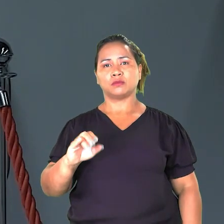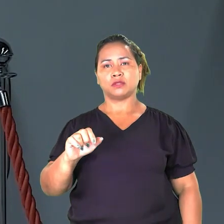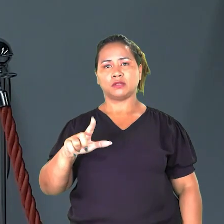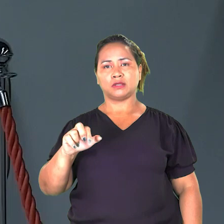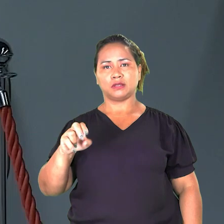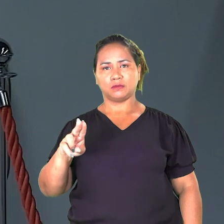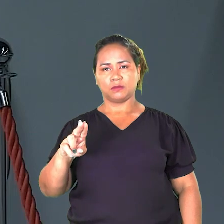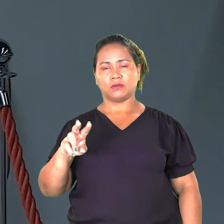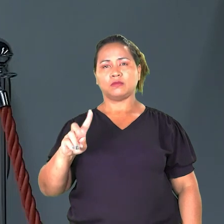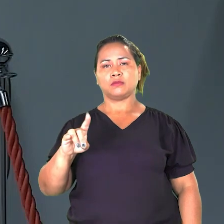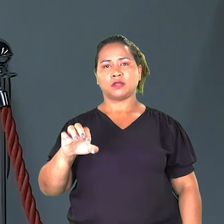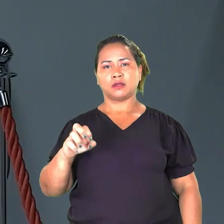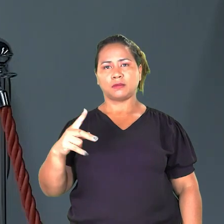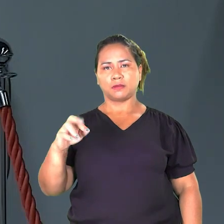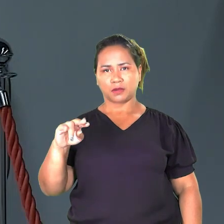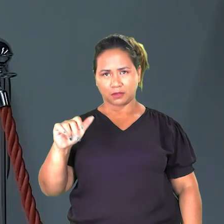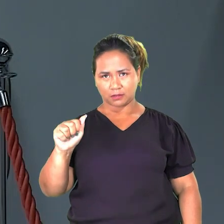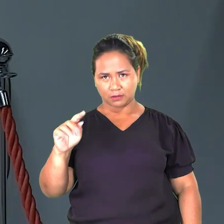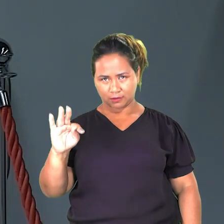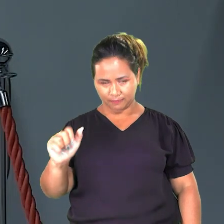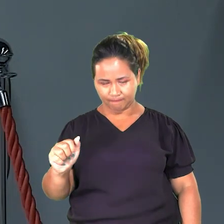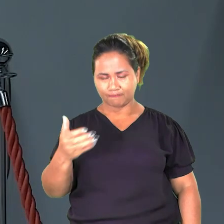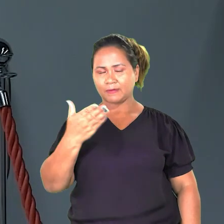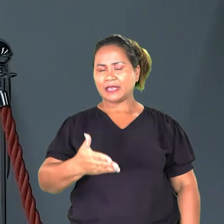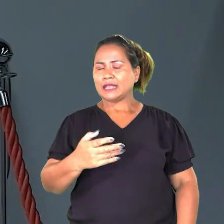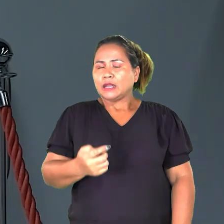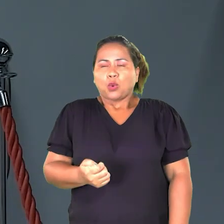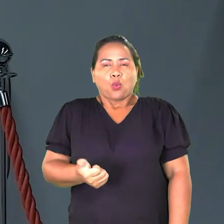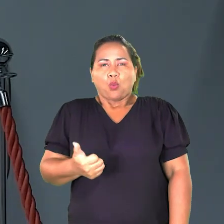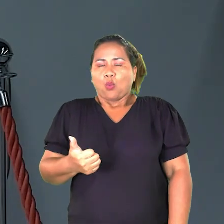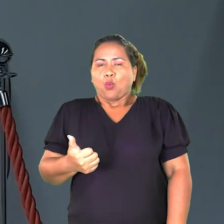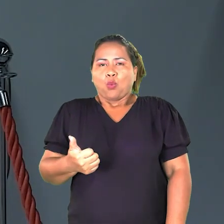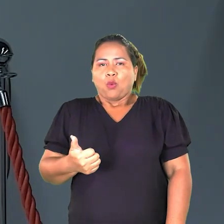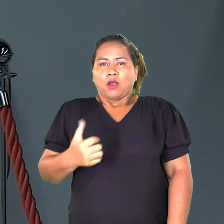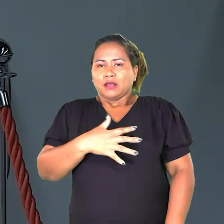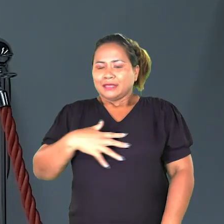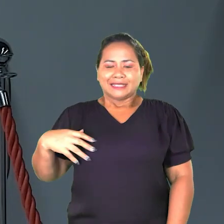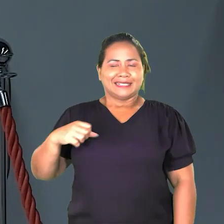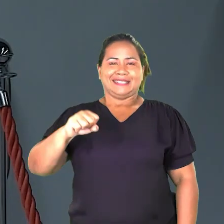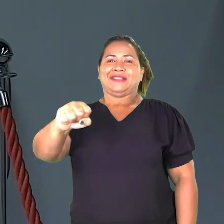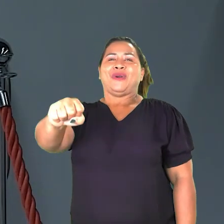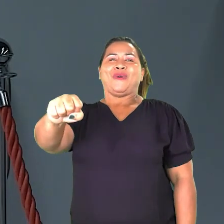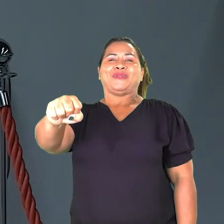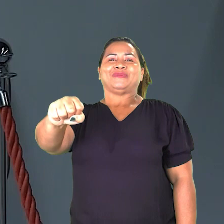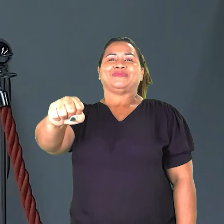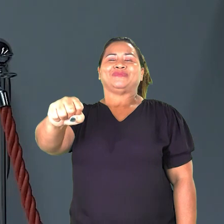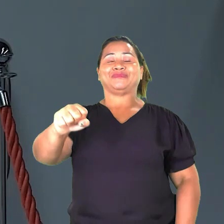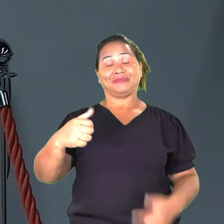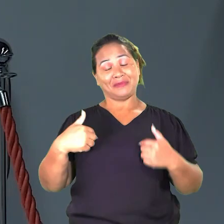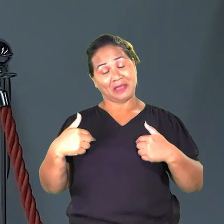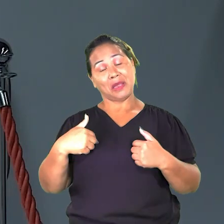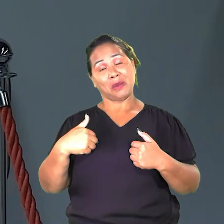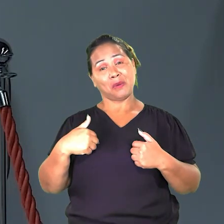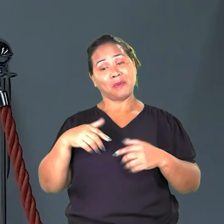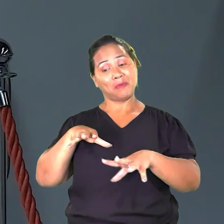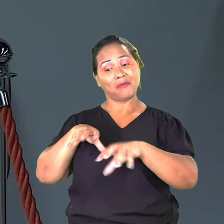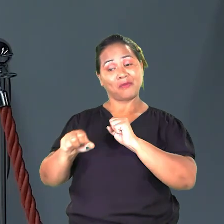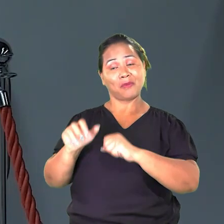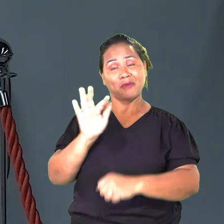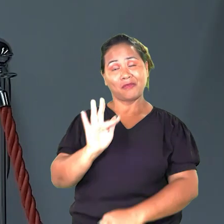das comemorações do seu jubileu de prata. Mas me permitam ainda revelar uma dimensão quase heróica de Paulo